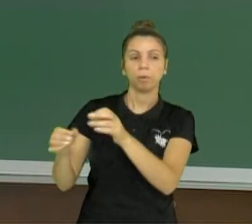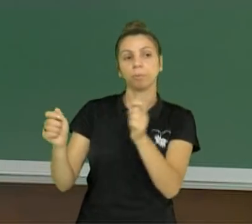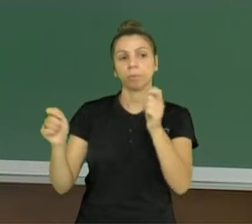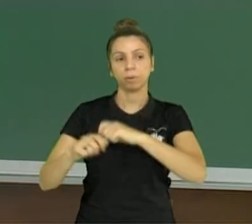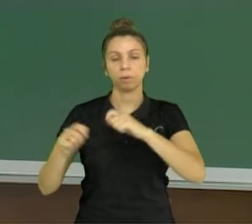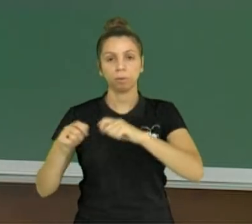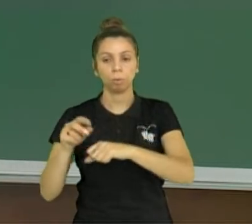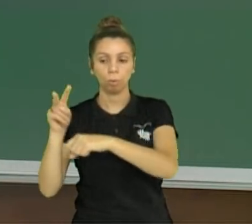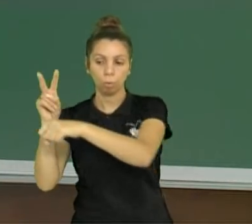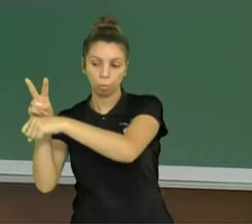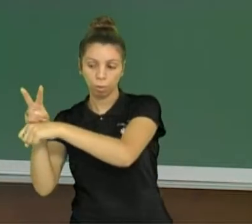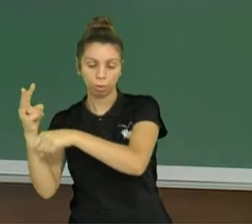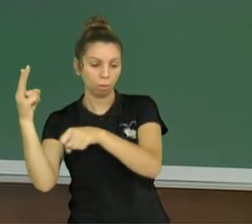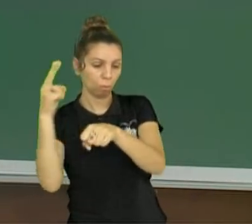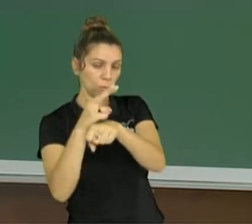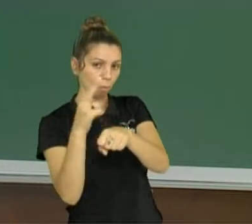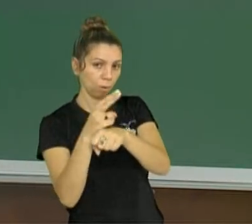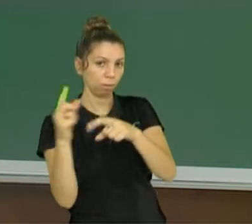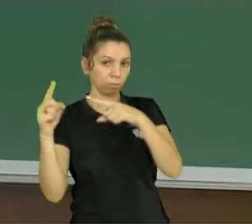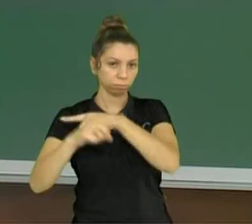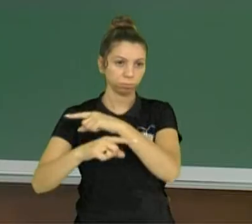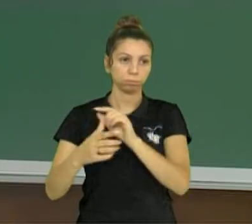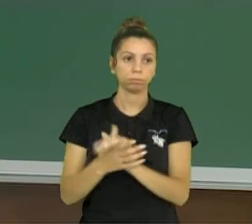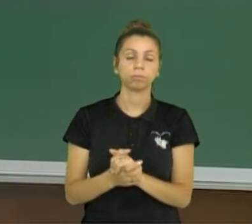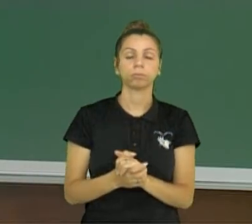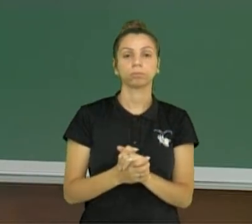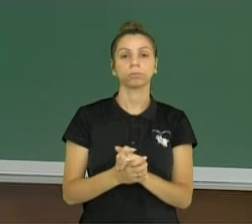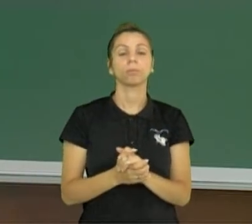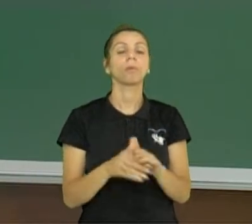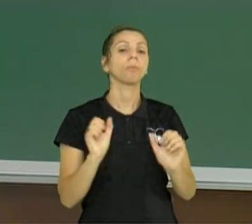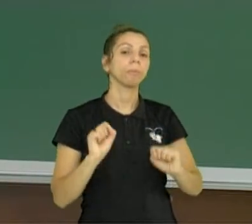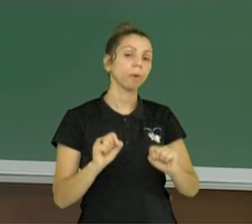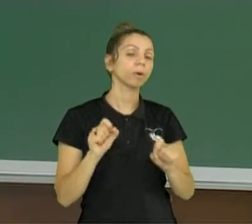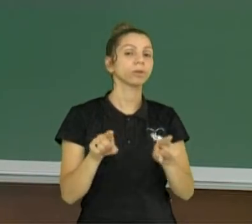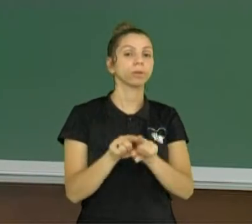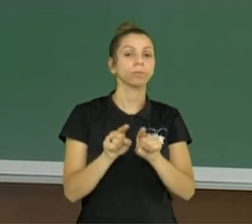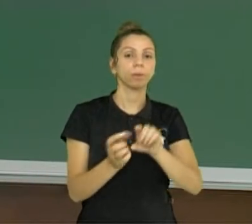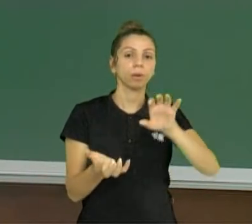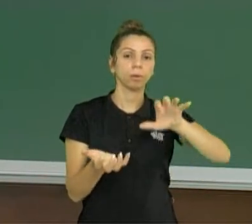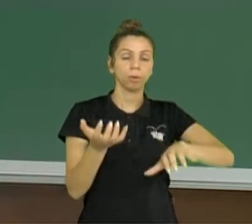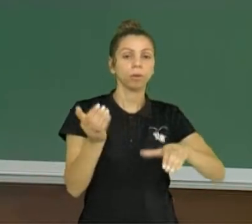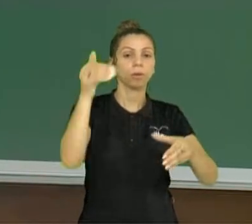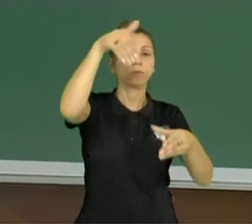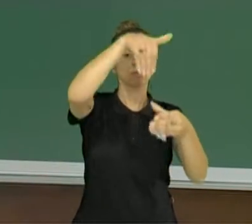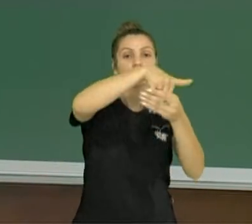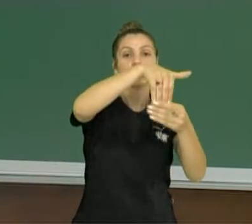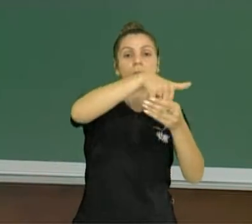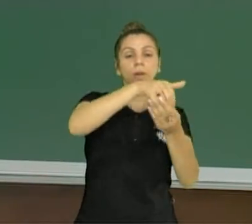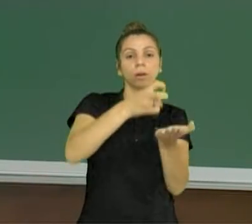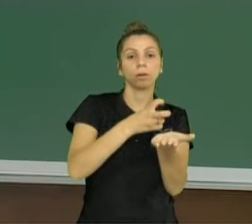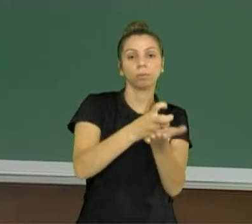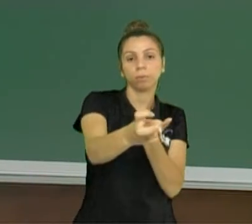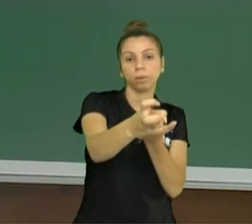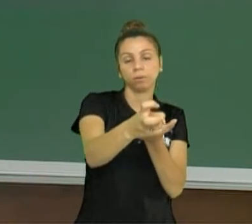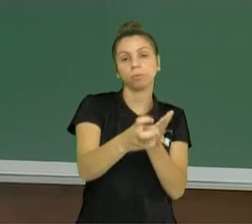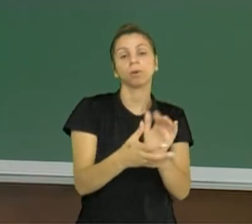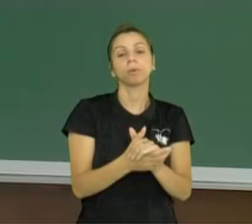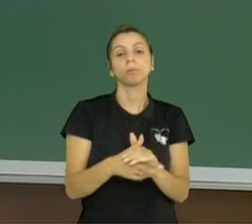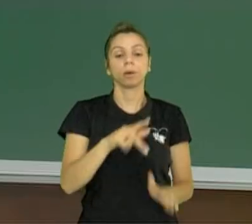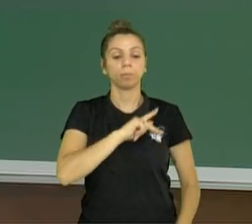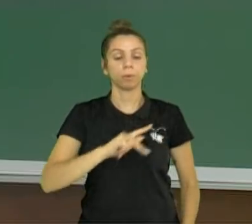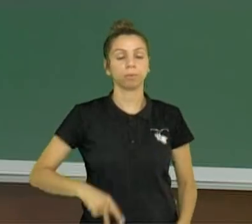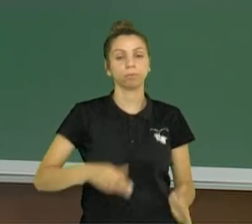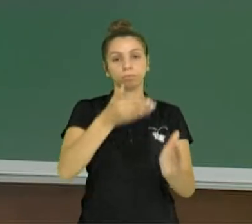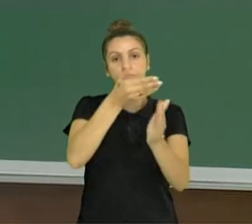outro. O Congresso pode votar impeachment para derrubar o presidente, como pode o